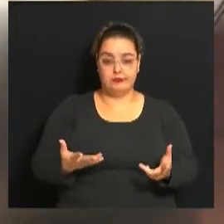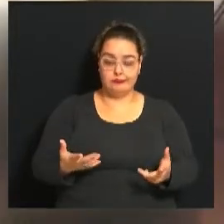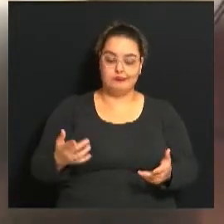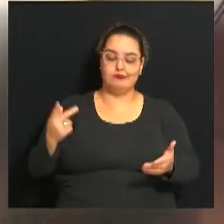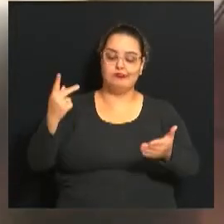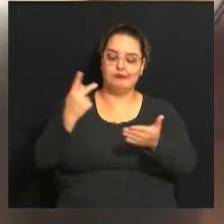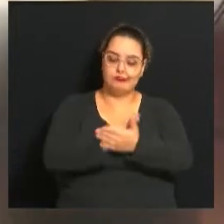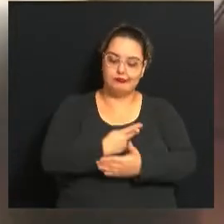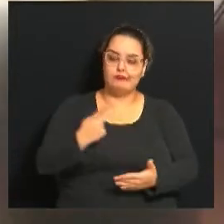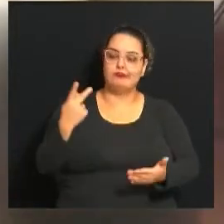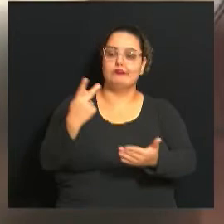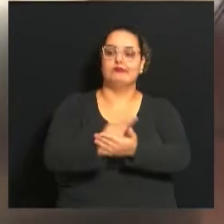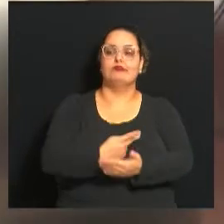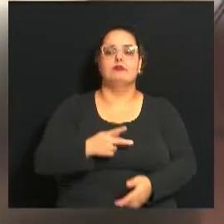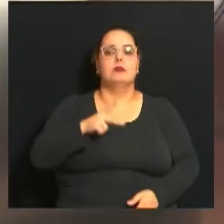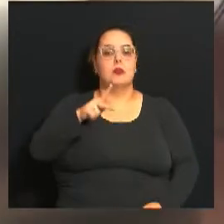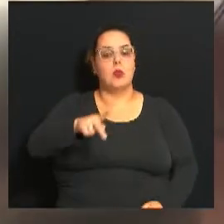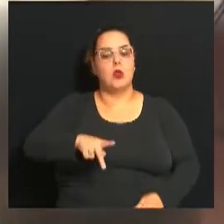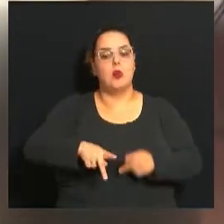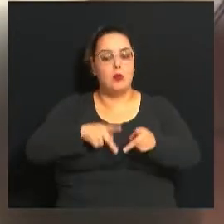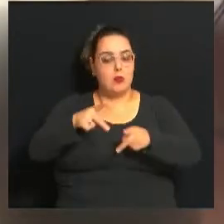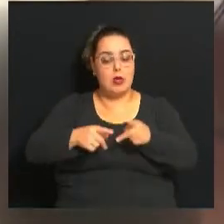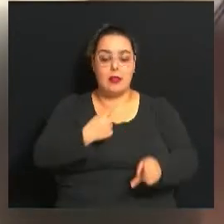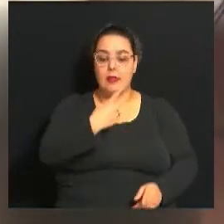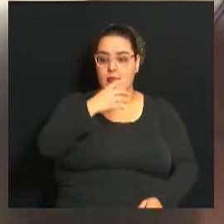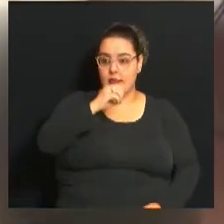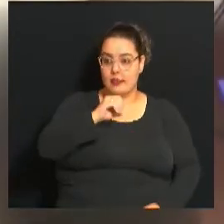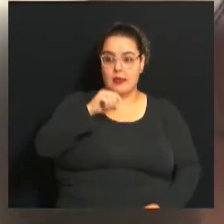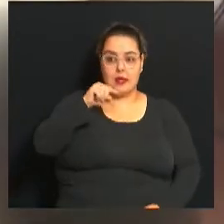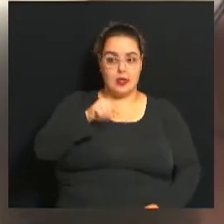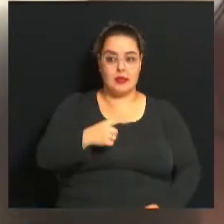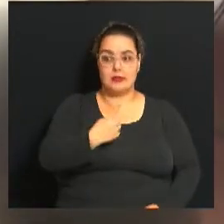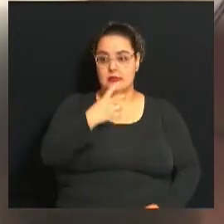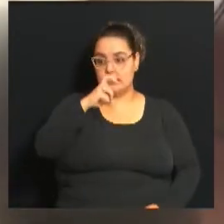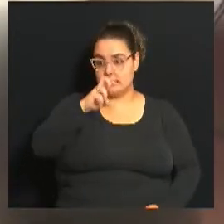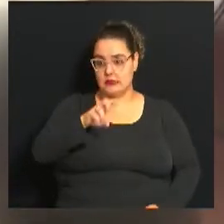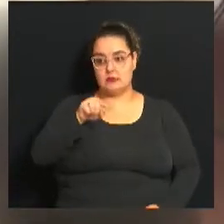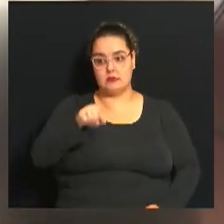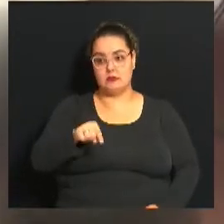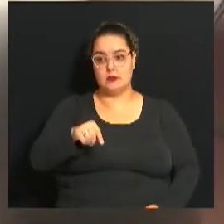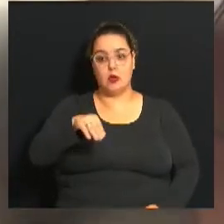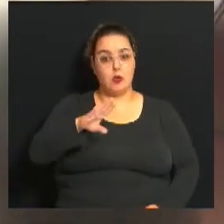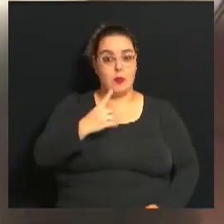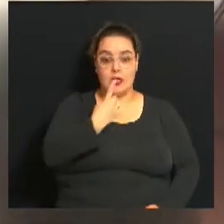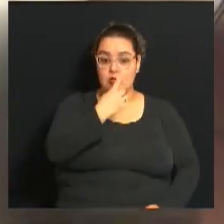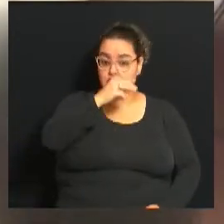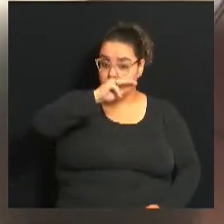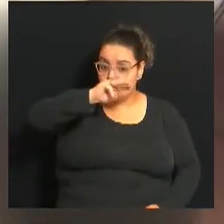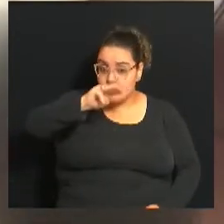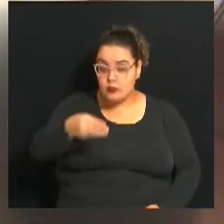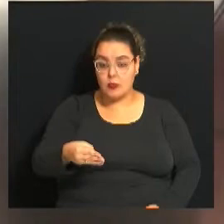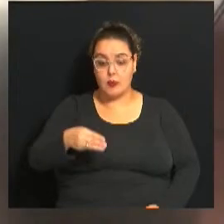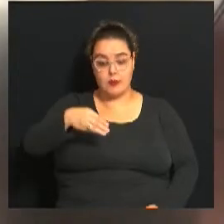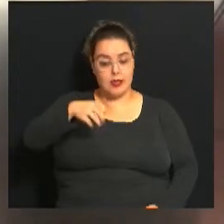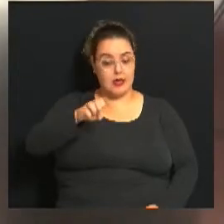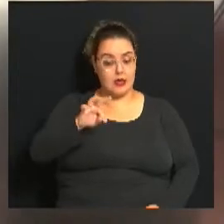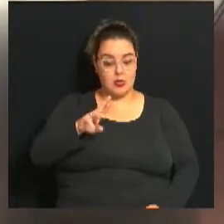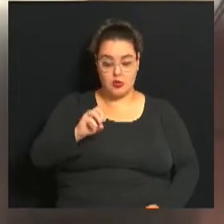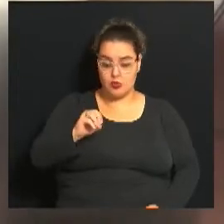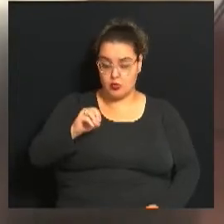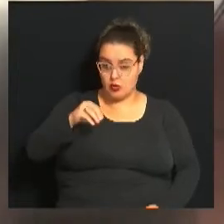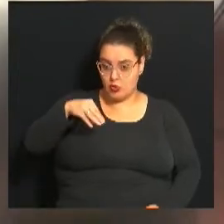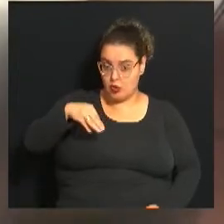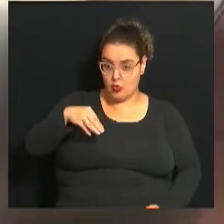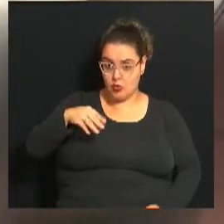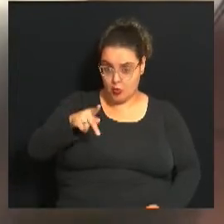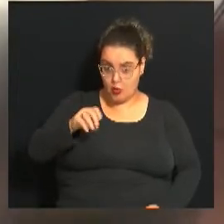uma população de 10, 15 mil habitantes, estamos falando da cidade de mais de 1 milhão de habitantes, uma metrópole, e a gente tropeça